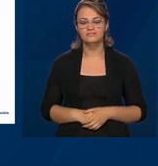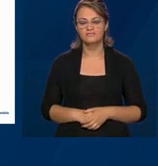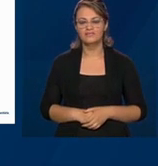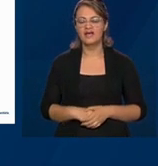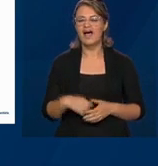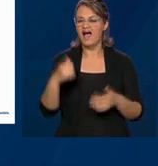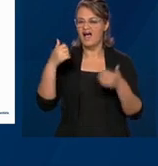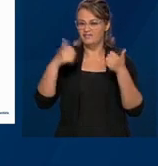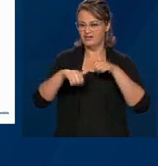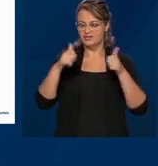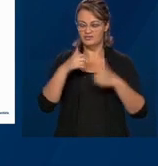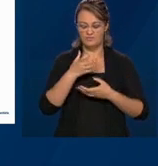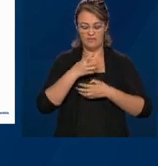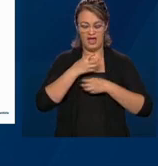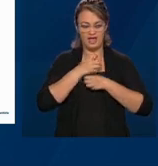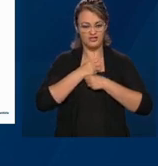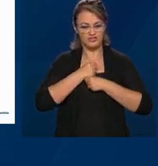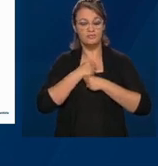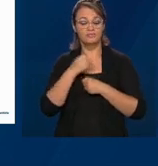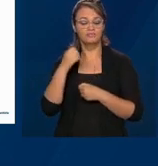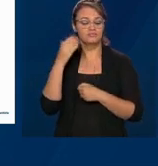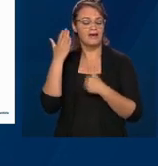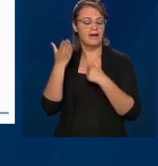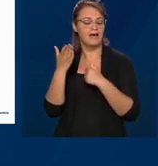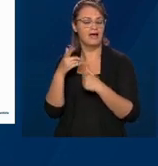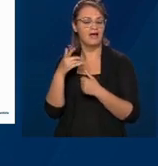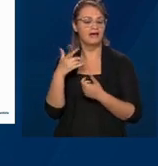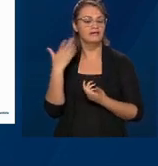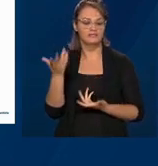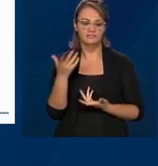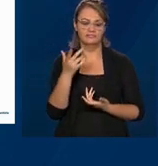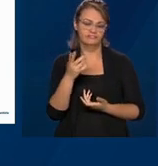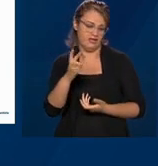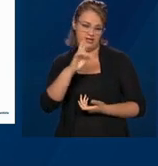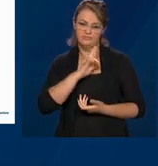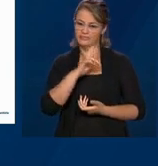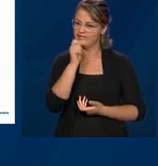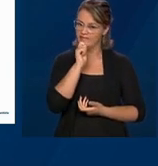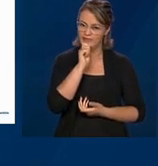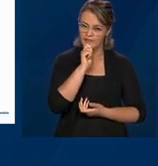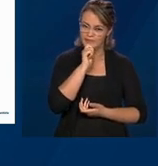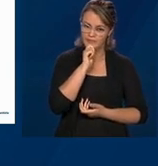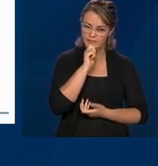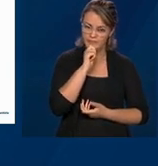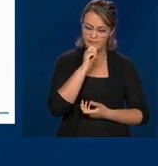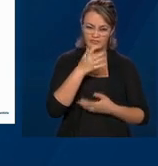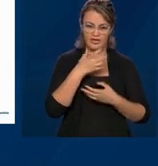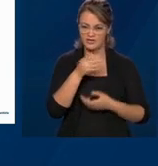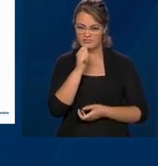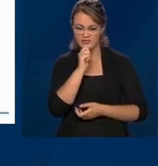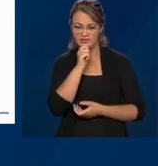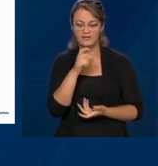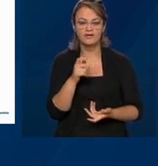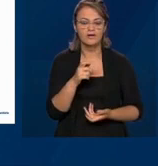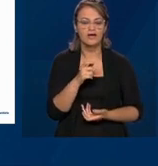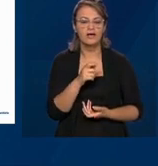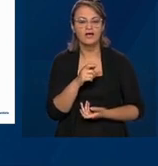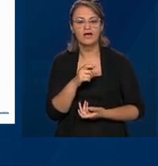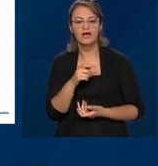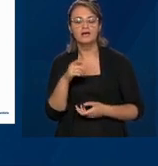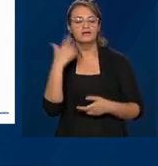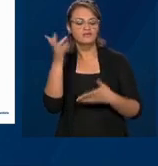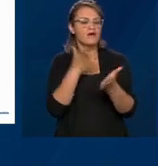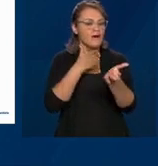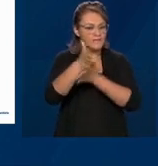Avaliação de anticorpos neutralizantes previstas. Não foram apresentados resultados, apesar do que